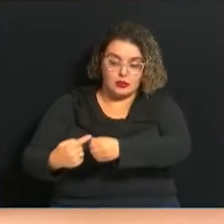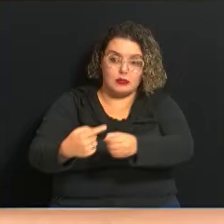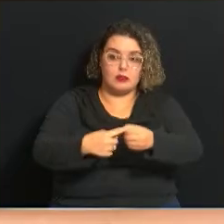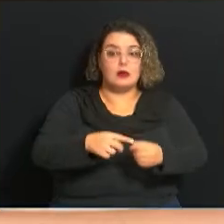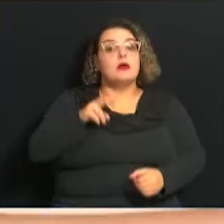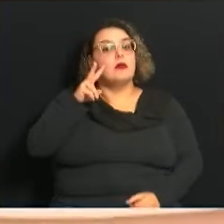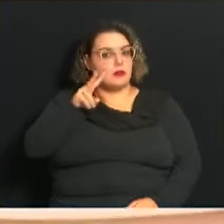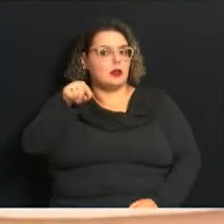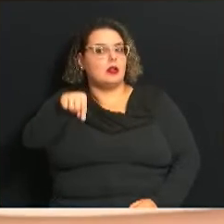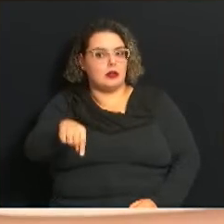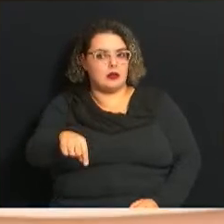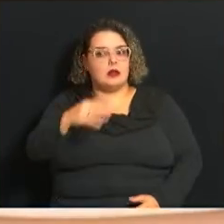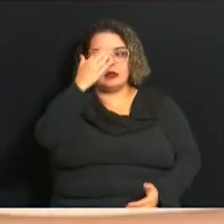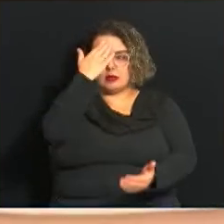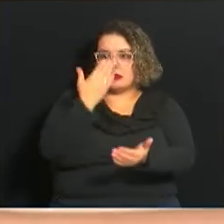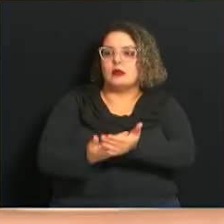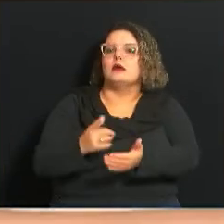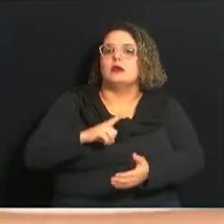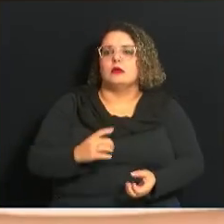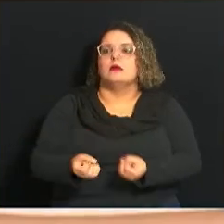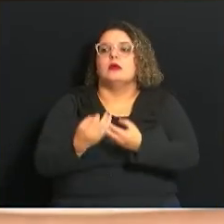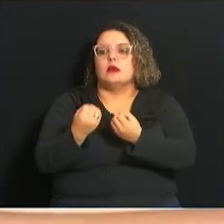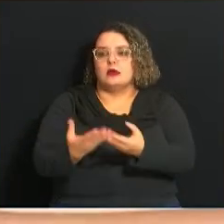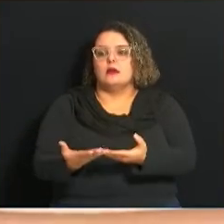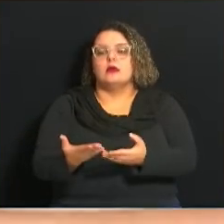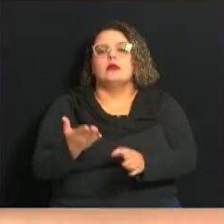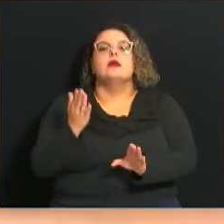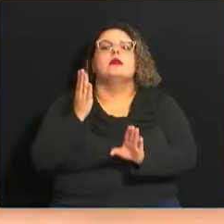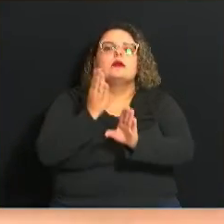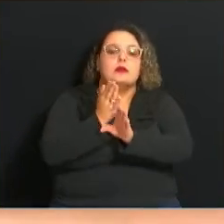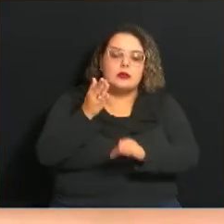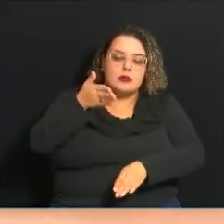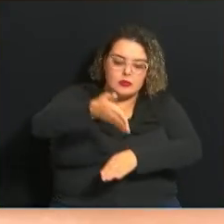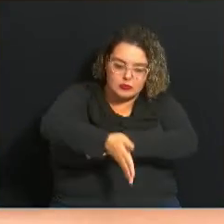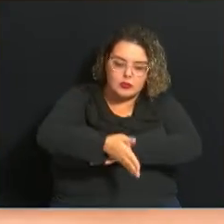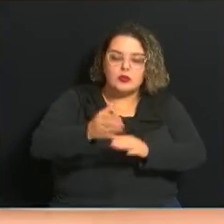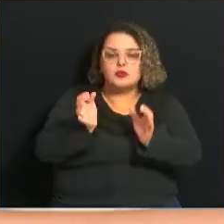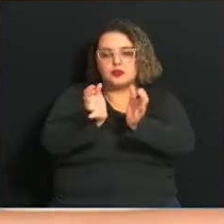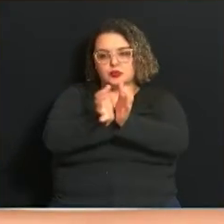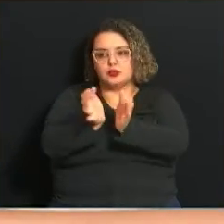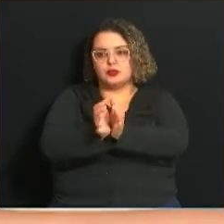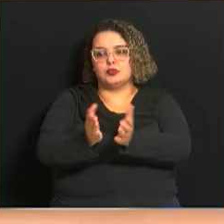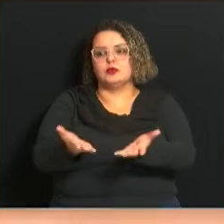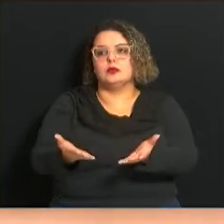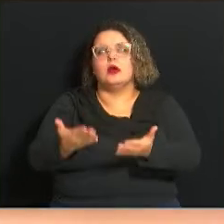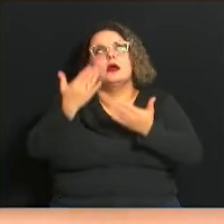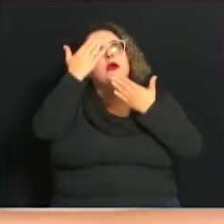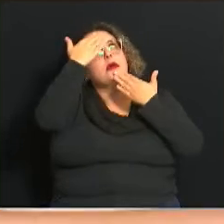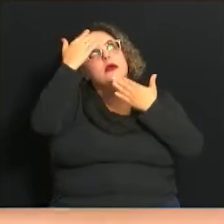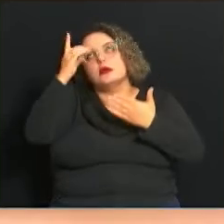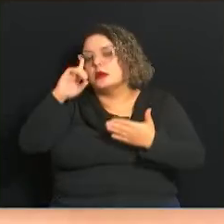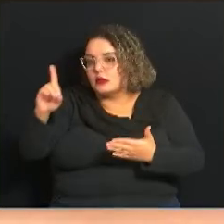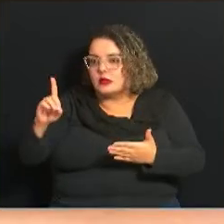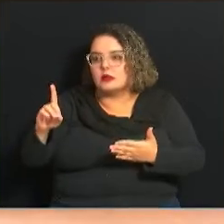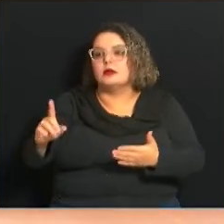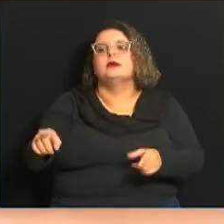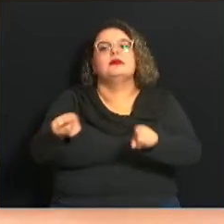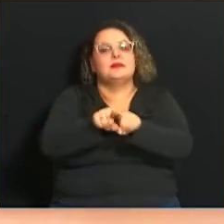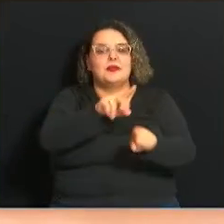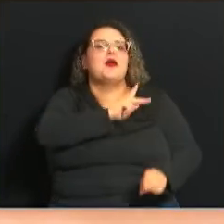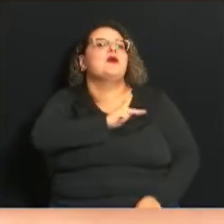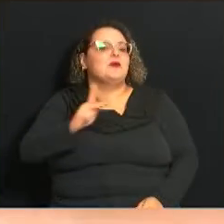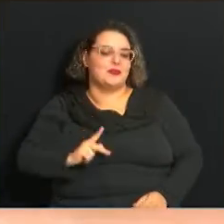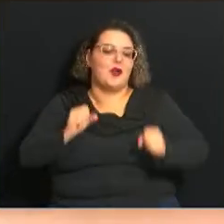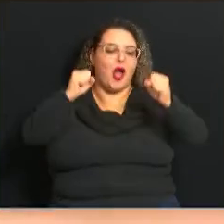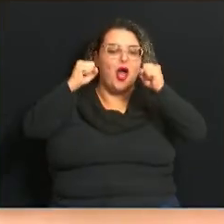que eu acredito que vocês vão ter mais informações. Aí foi onde a gente entrou nesse grupo e foi assim, graças a Deus, primeiramente, aos pontepretanos por terem